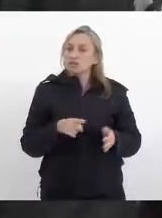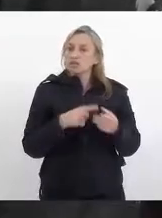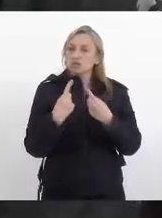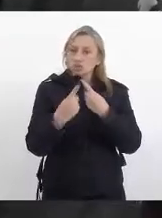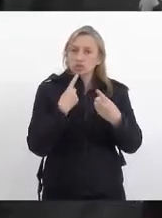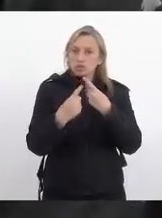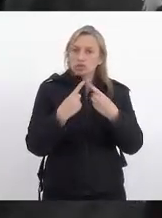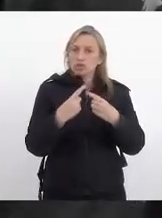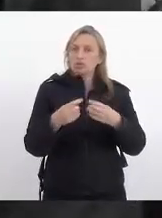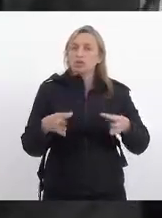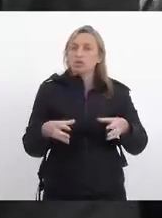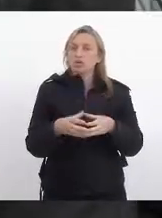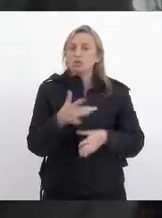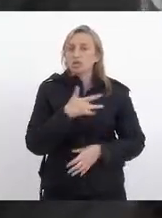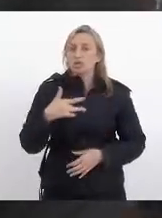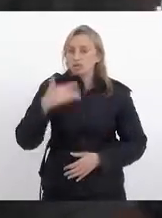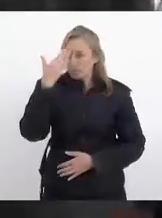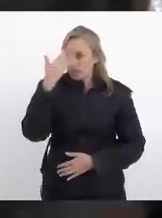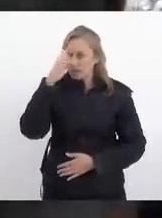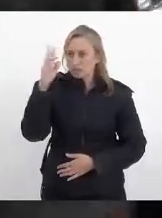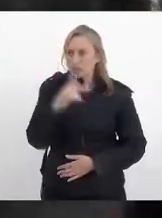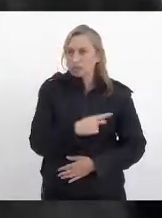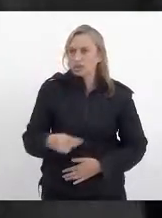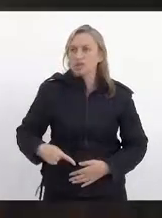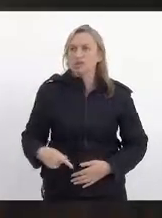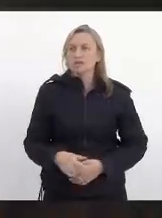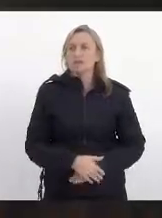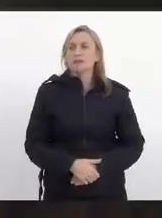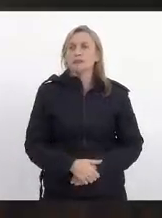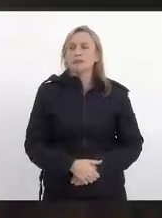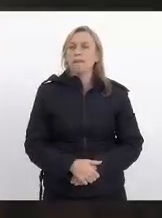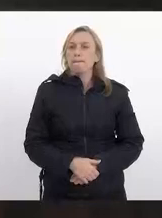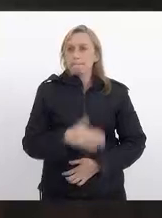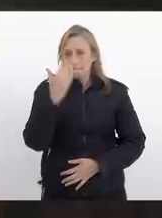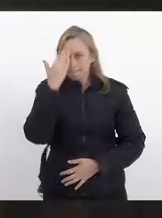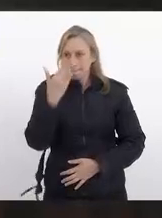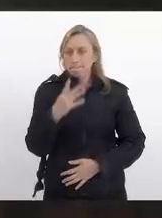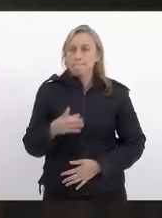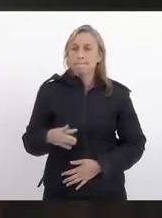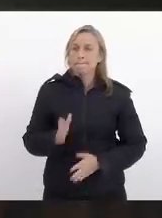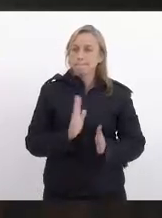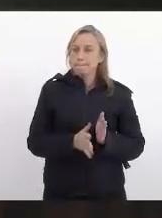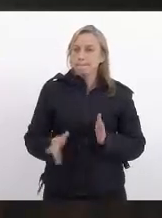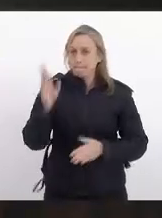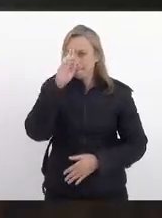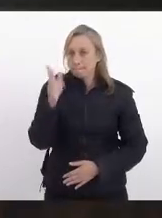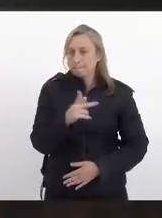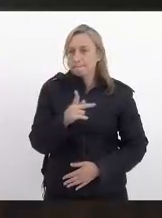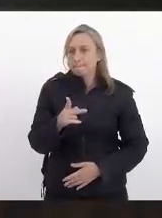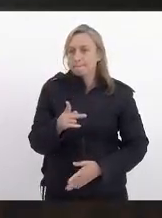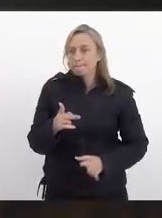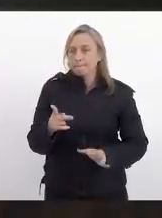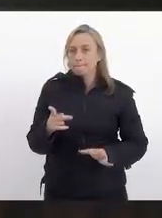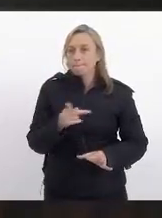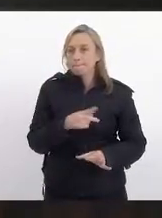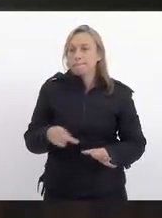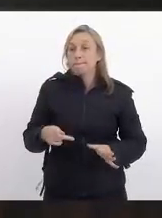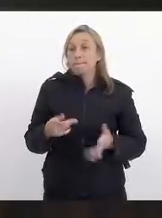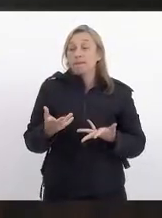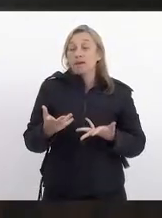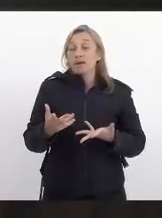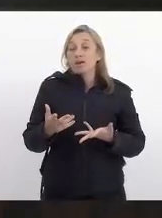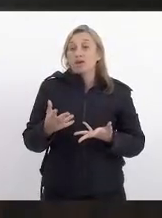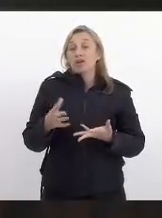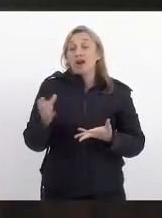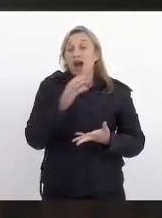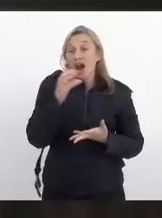excursão pega a comissão de saúde obrigada por exemplo Obrigada pela ordem é só só pediria que fosse rápido